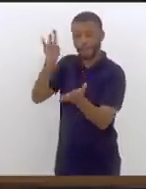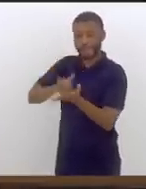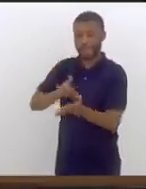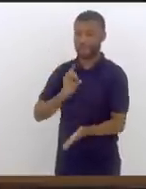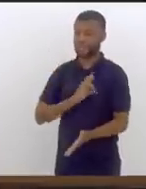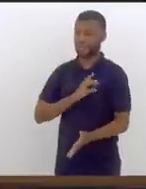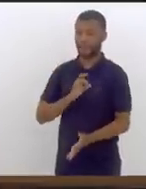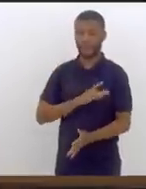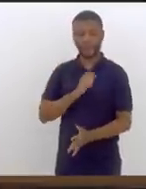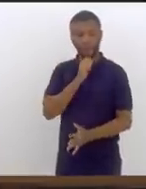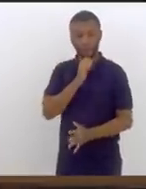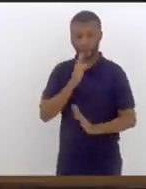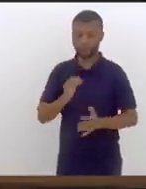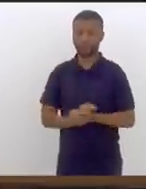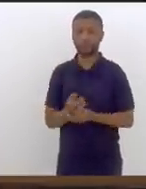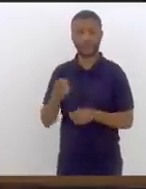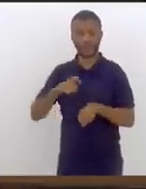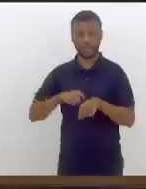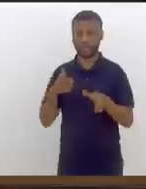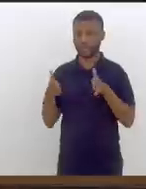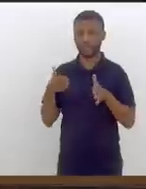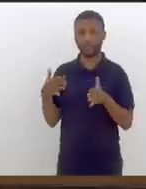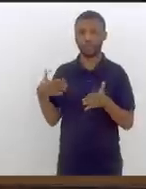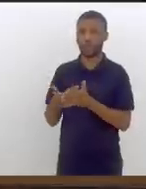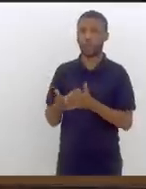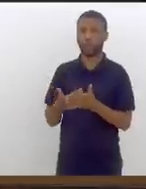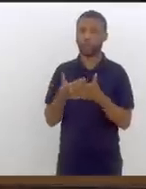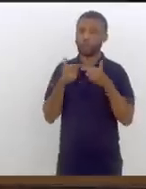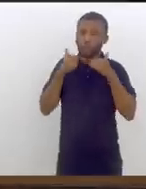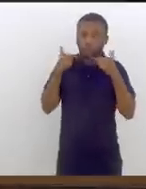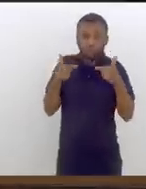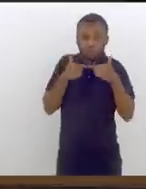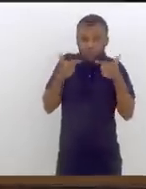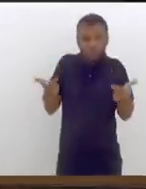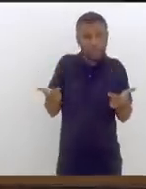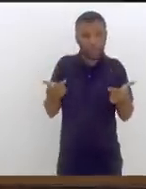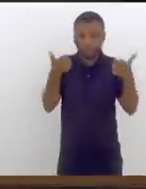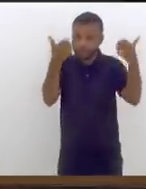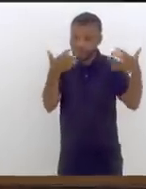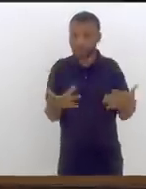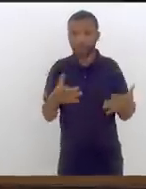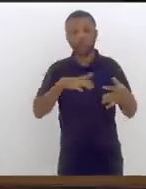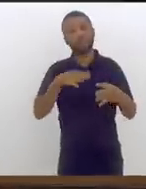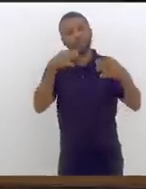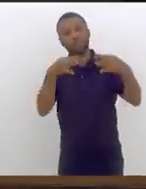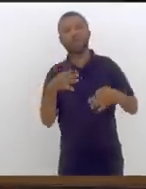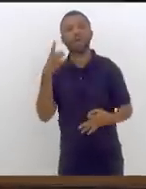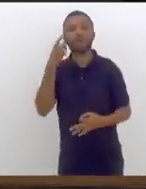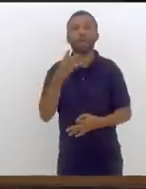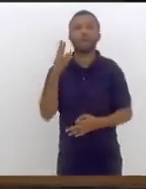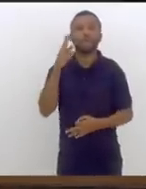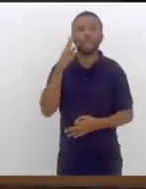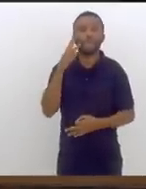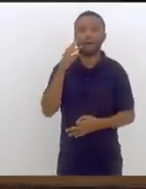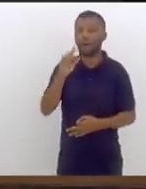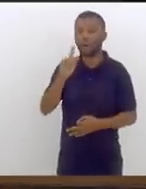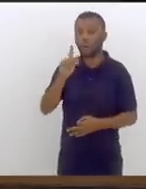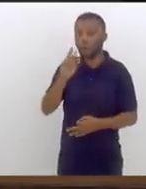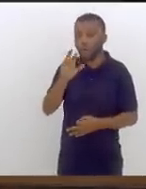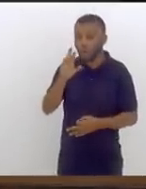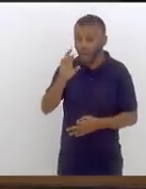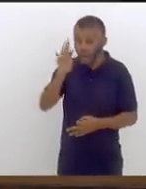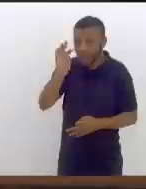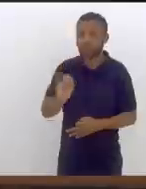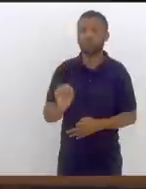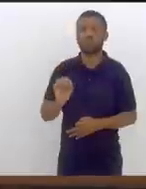todo esse tempo que aqui estive não tem ninguém que possa falar isso o deputado Marcelo como tenho certeza do deputado Gualberto pelos nossos posicionamento